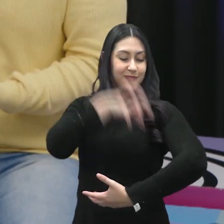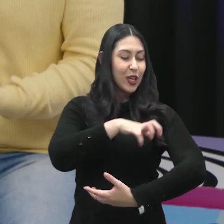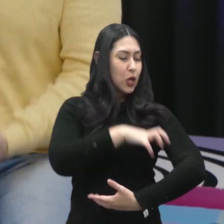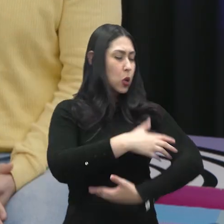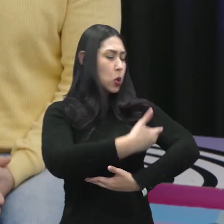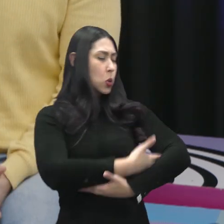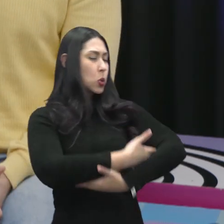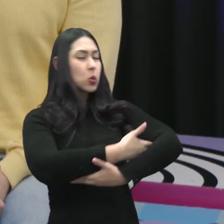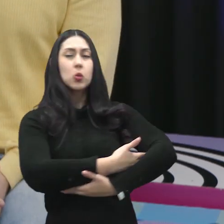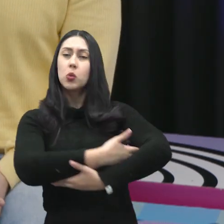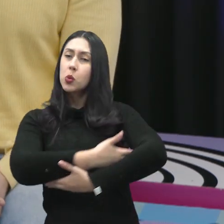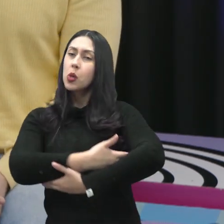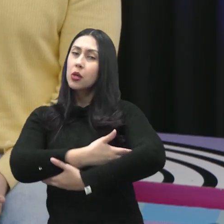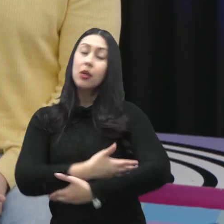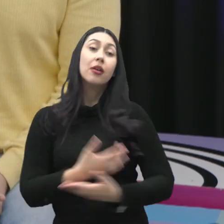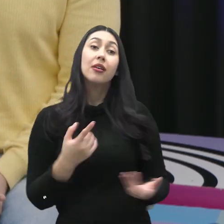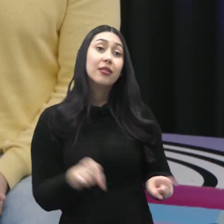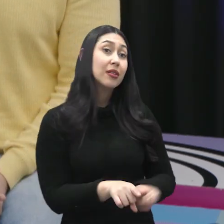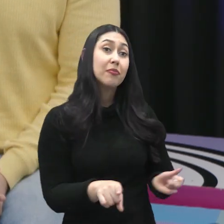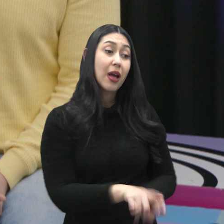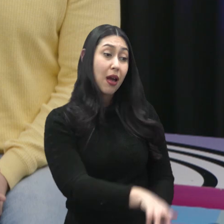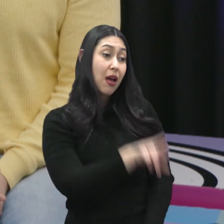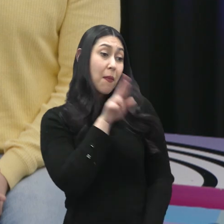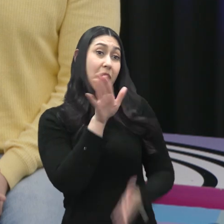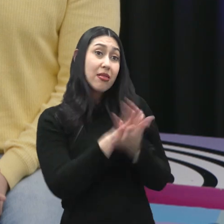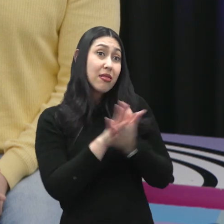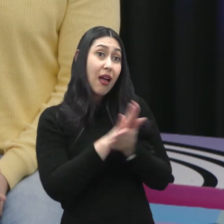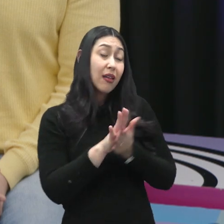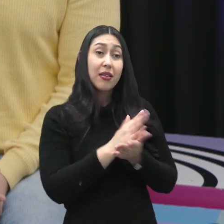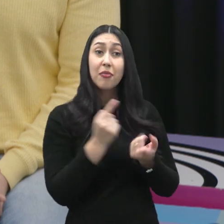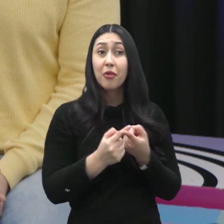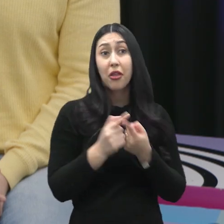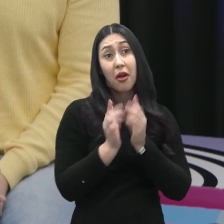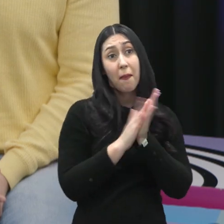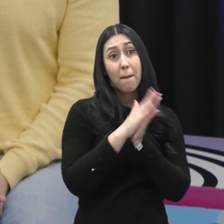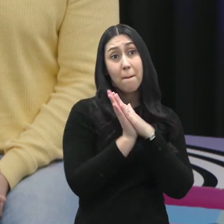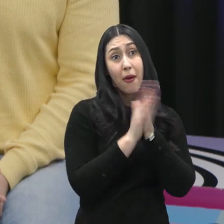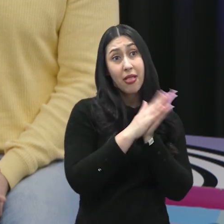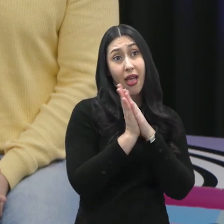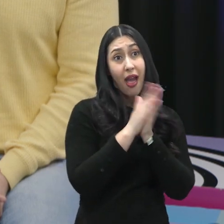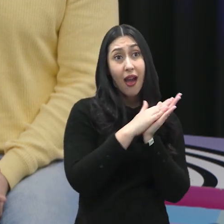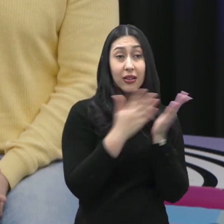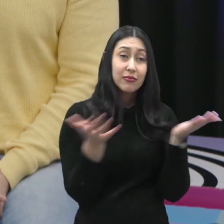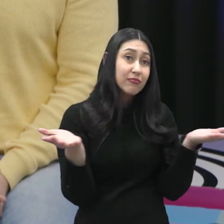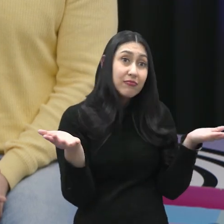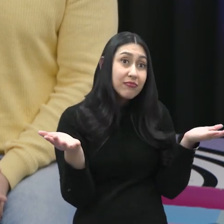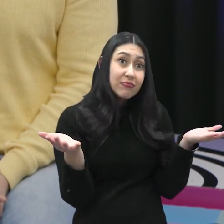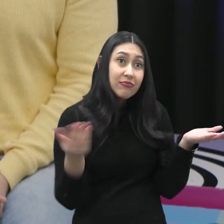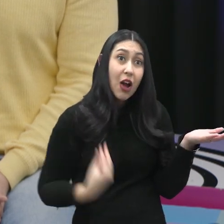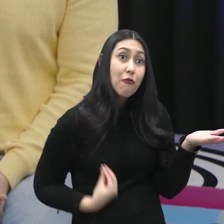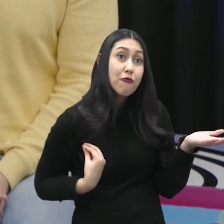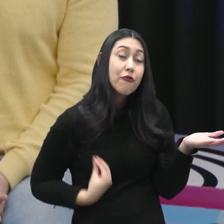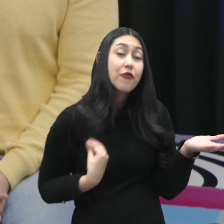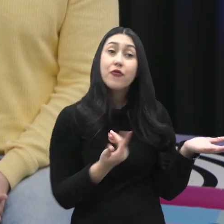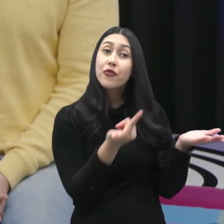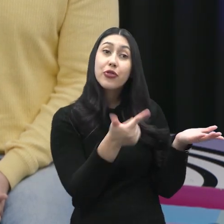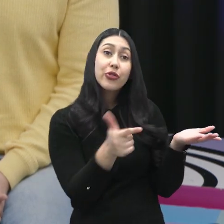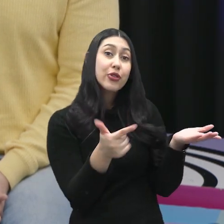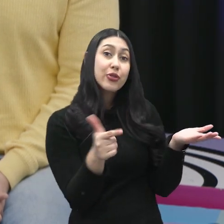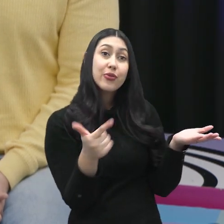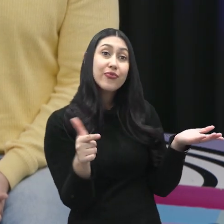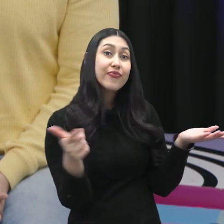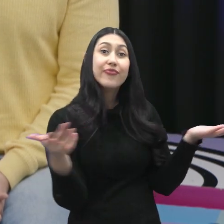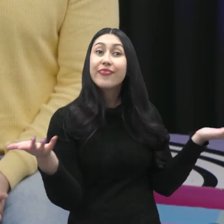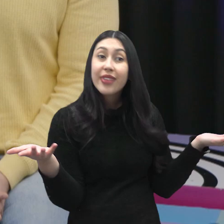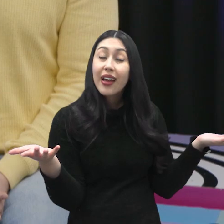cuidar de um bebê. E você sabe que você não vai ter uma resposta imediata, porque não vai ter mesmo, né? É um boneco, né? É um ser ali que não vai ter nenhuma...